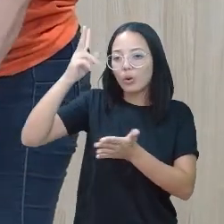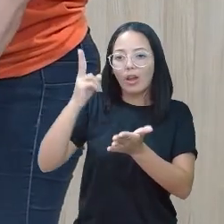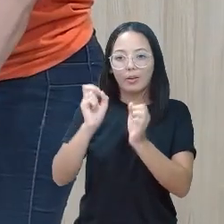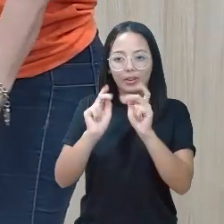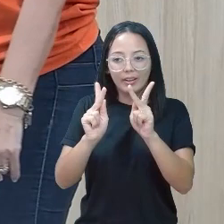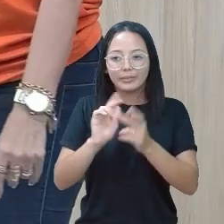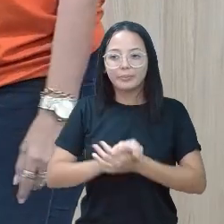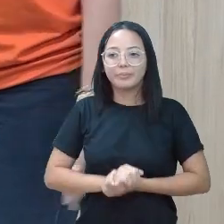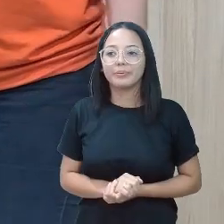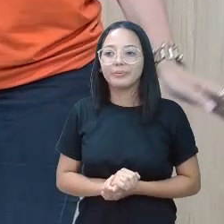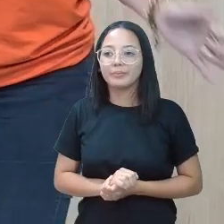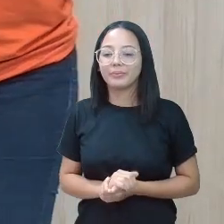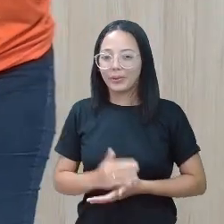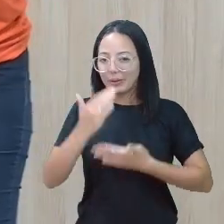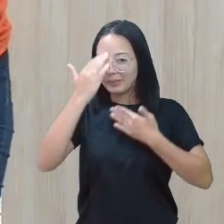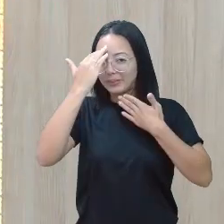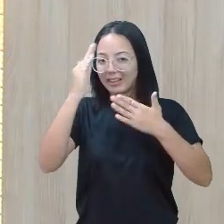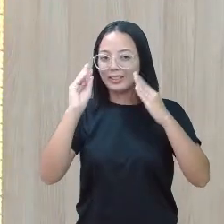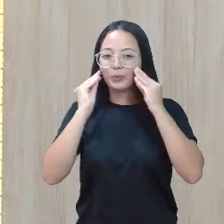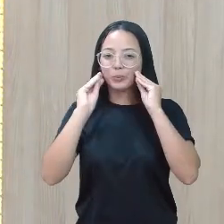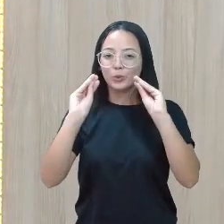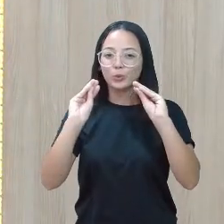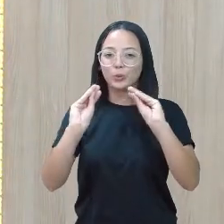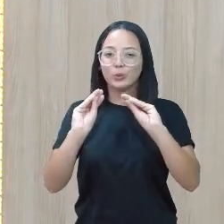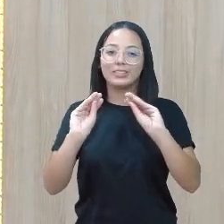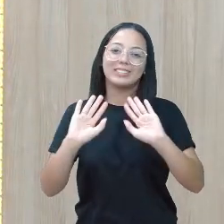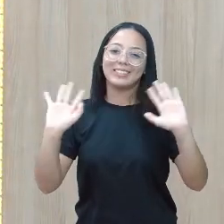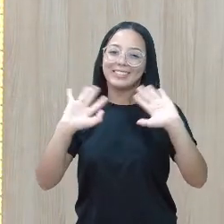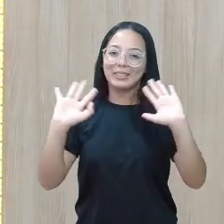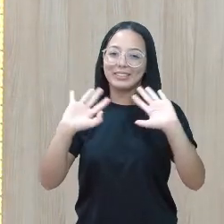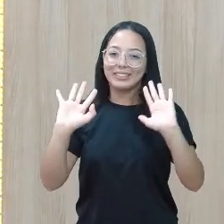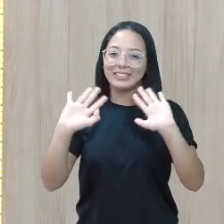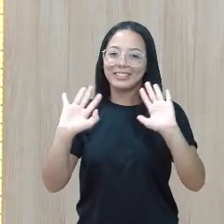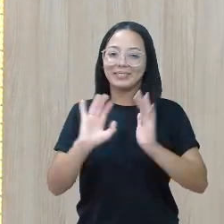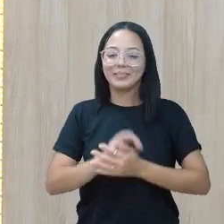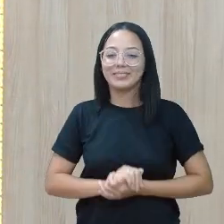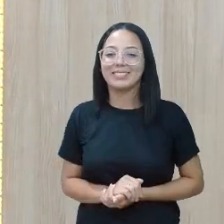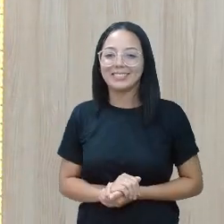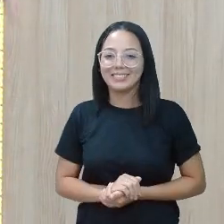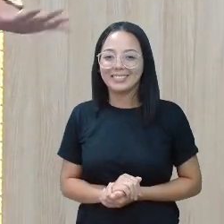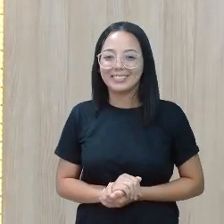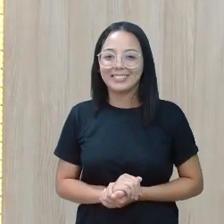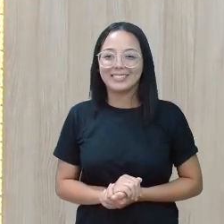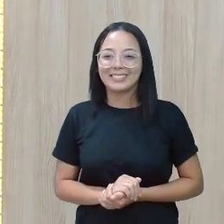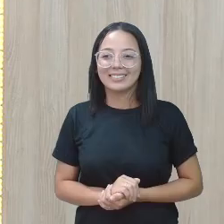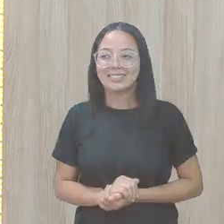sonhar. Obrigada. Beijo para vocês no coração.